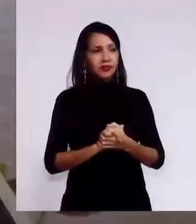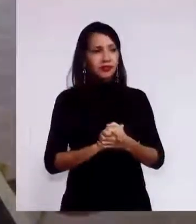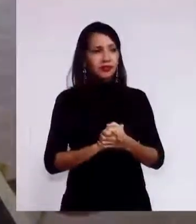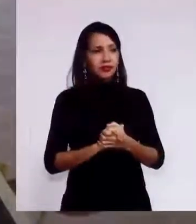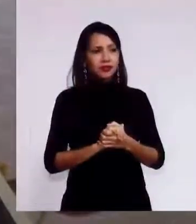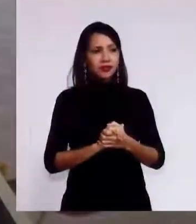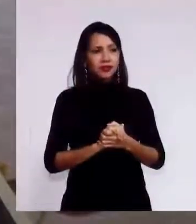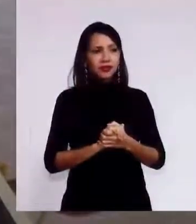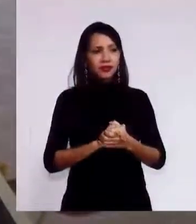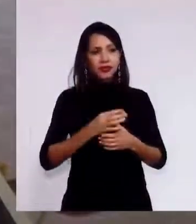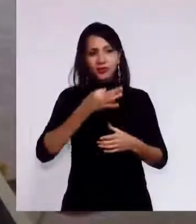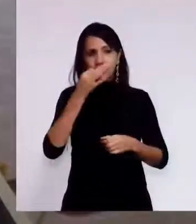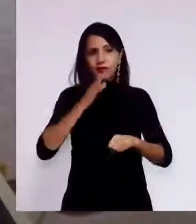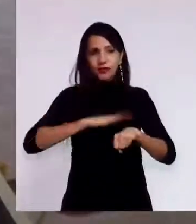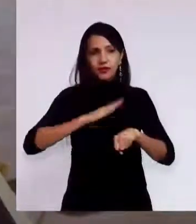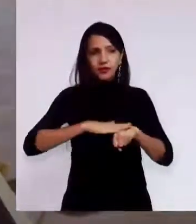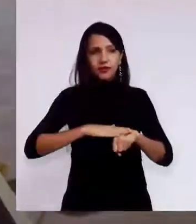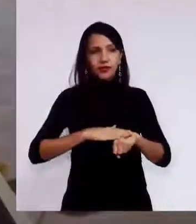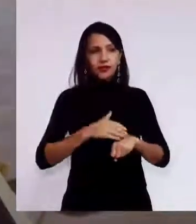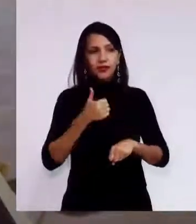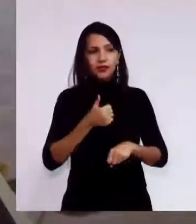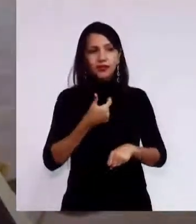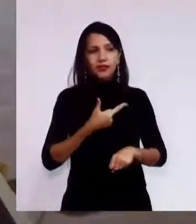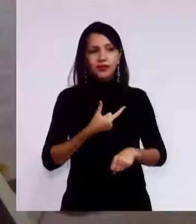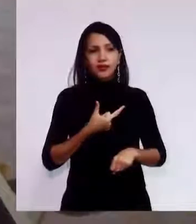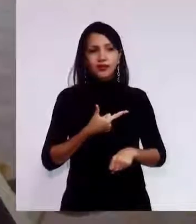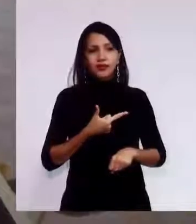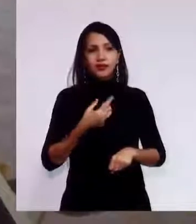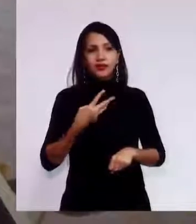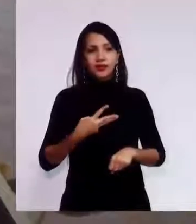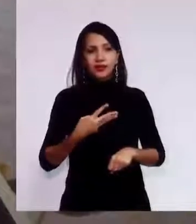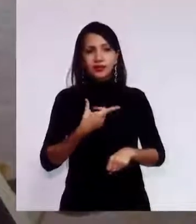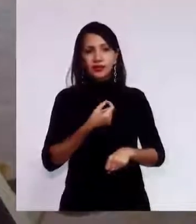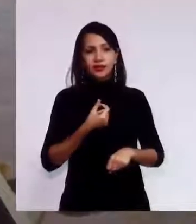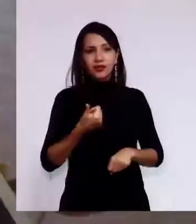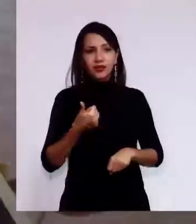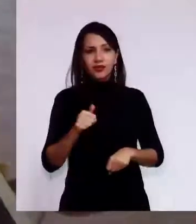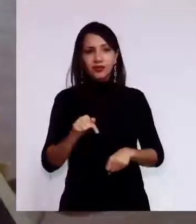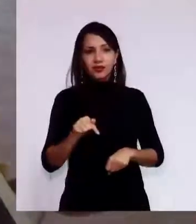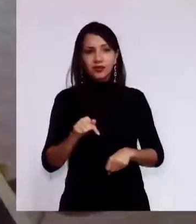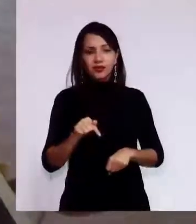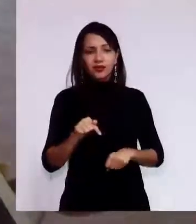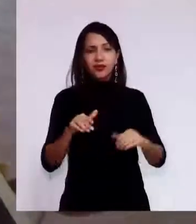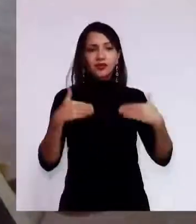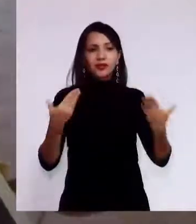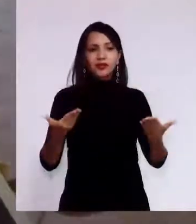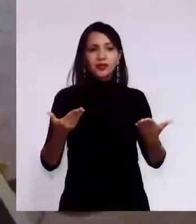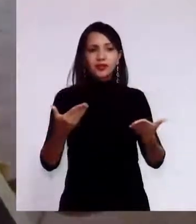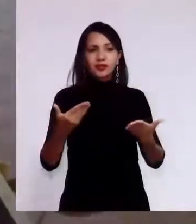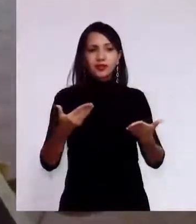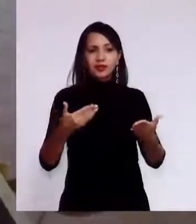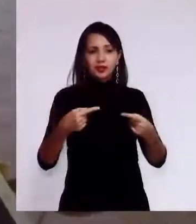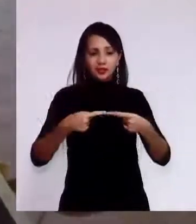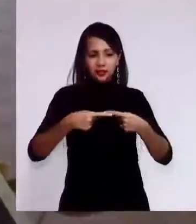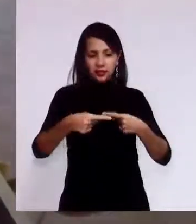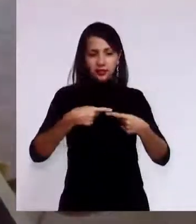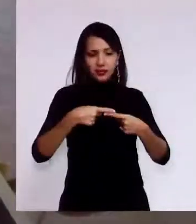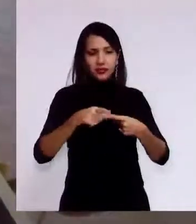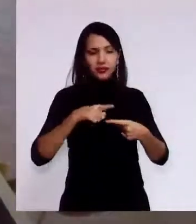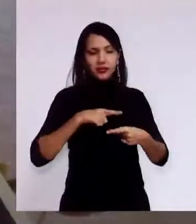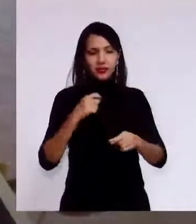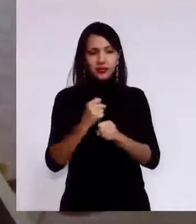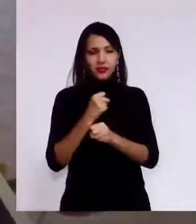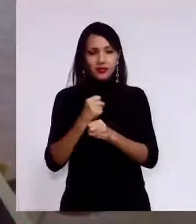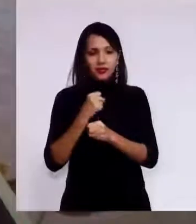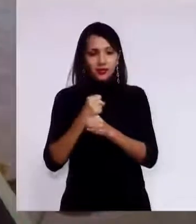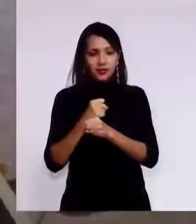uma sugestão no requerimento 123 de 2017. Coloquei aqui, ó, qual o prazo para as reformas